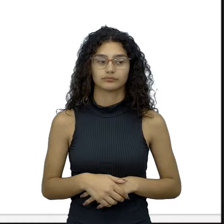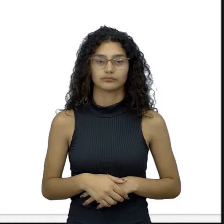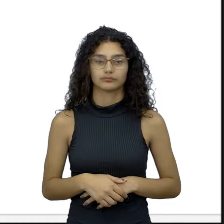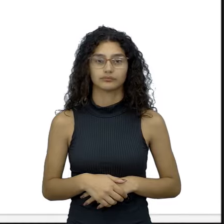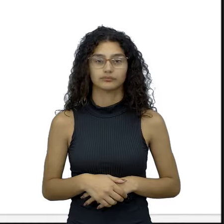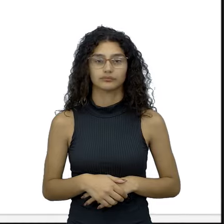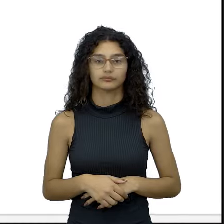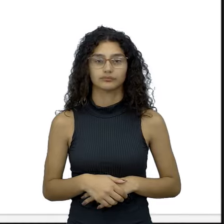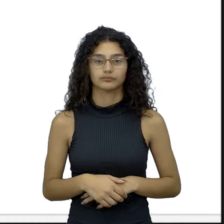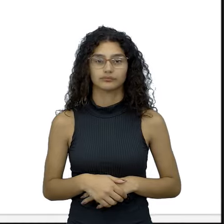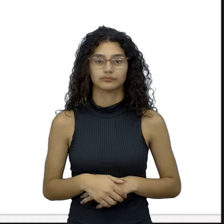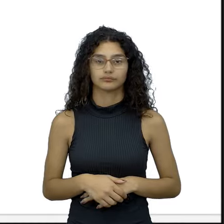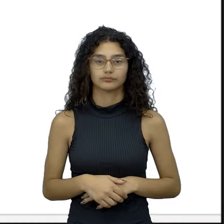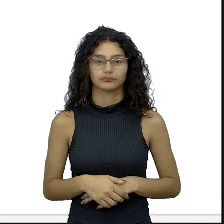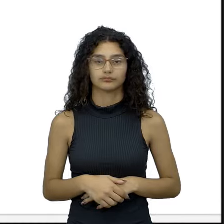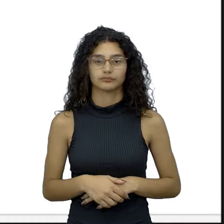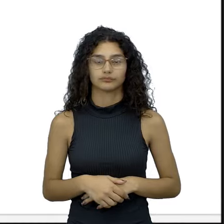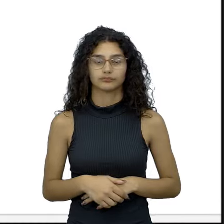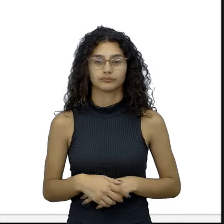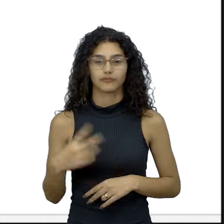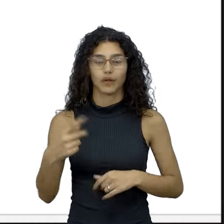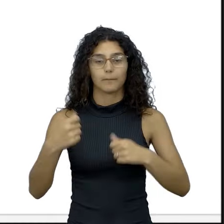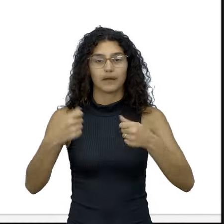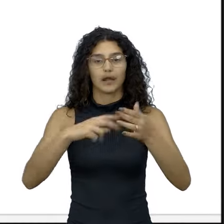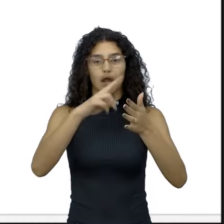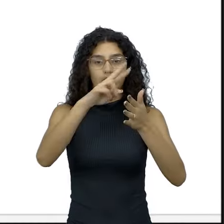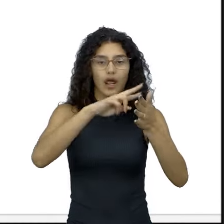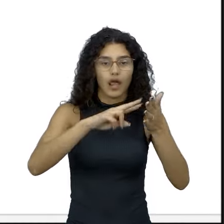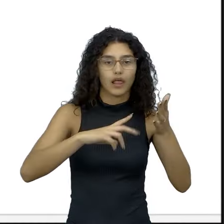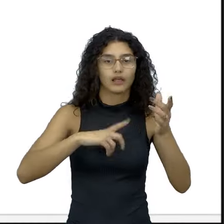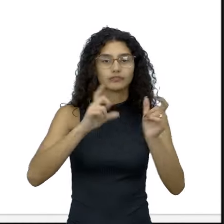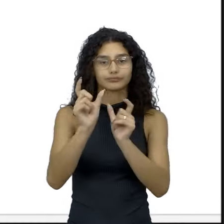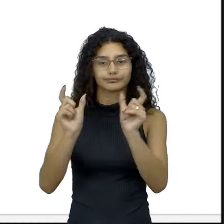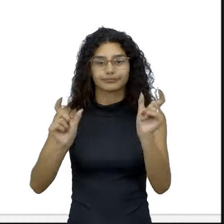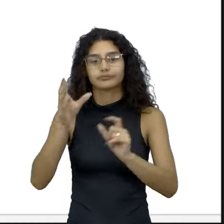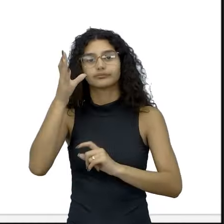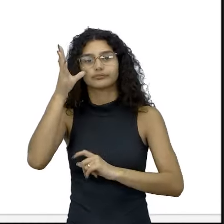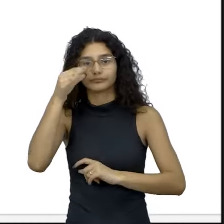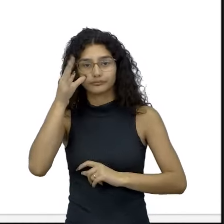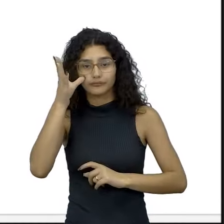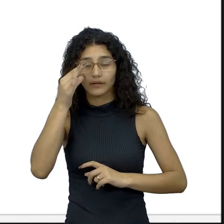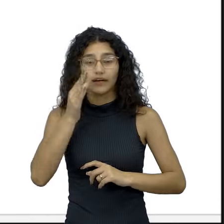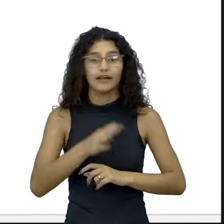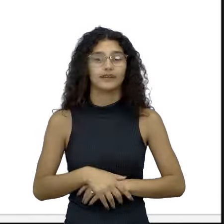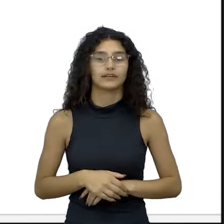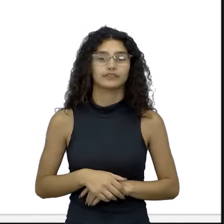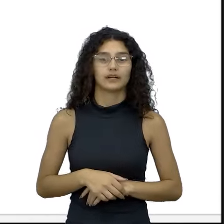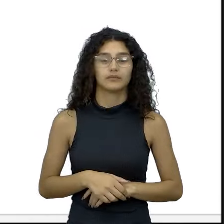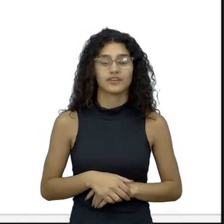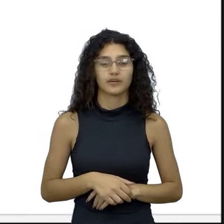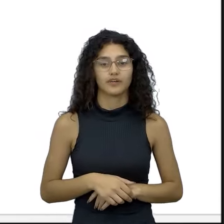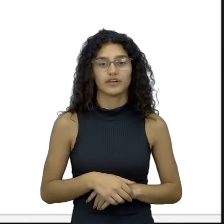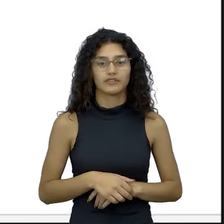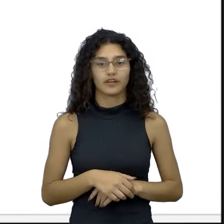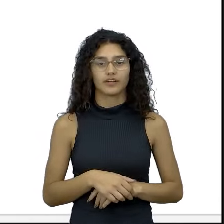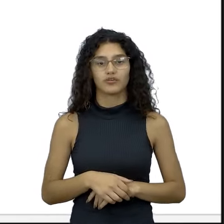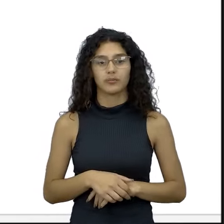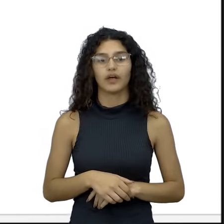estudantes, eles deverão ler alguns verbetes de curiosidade. Esses verbetes, eles